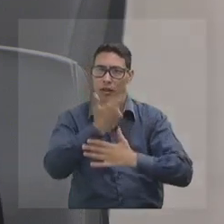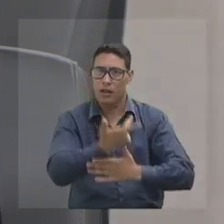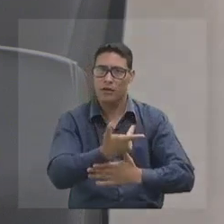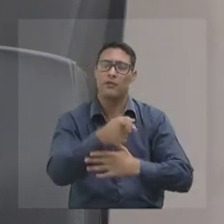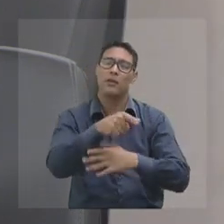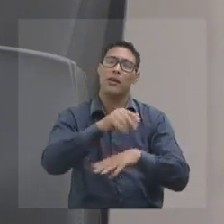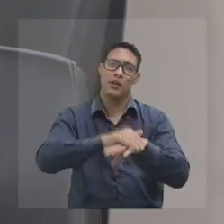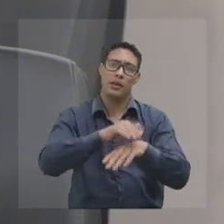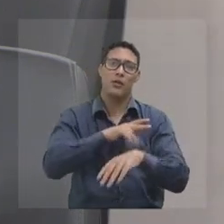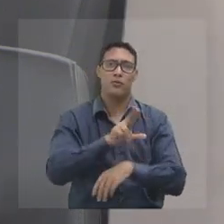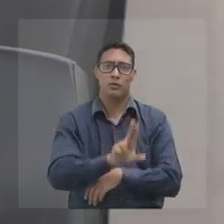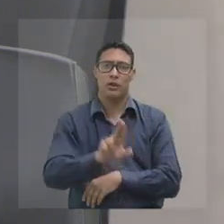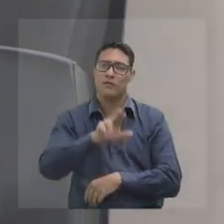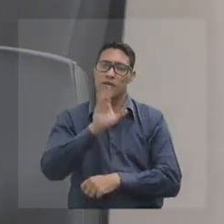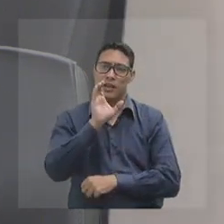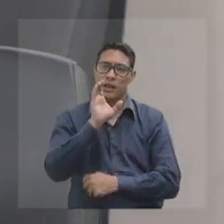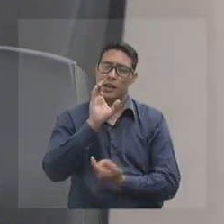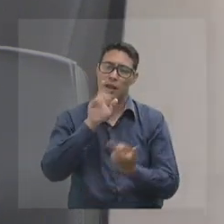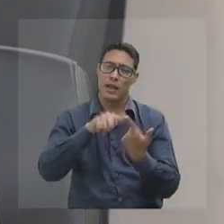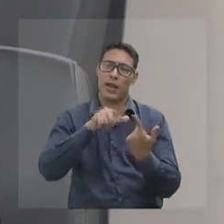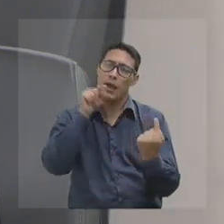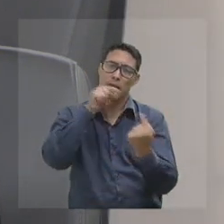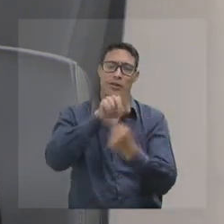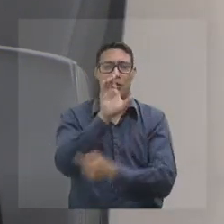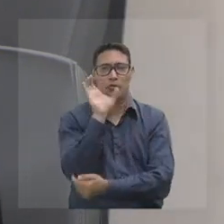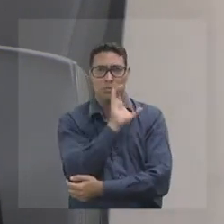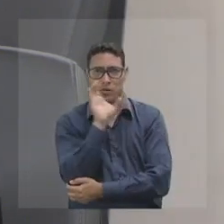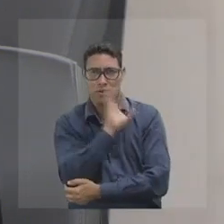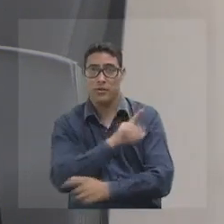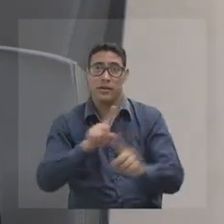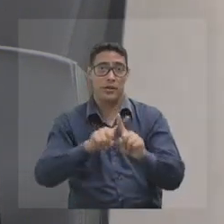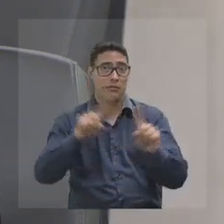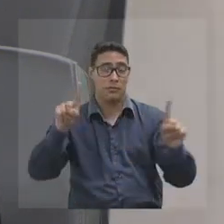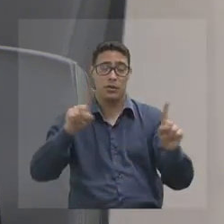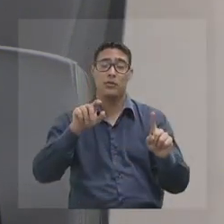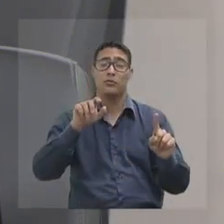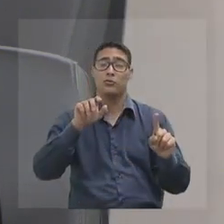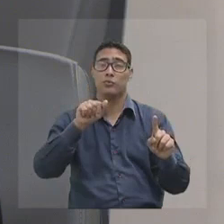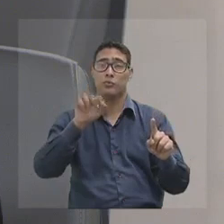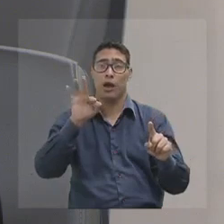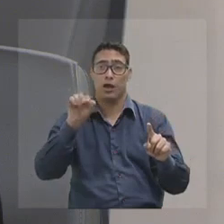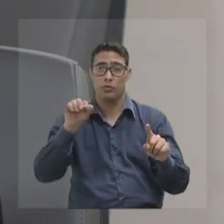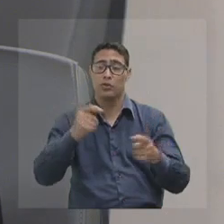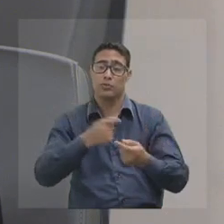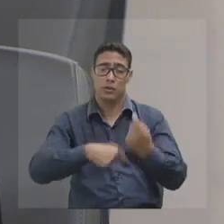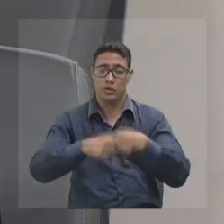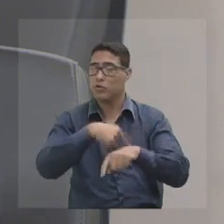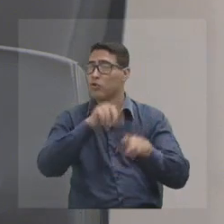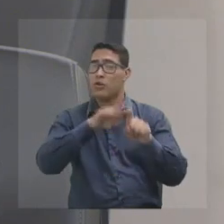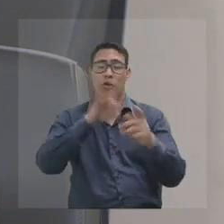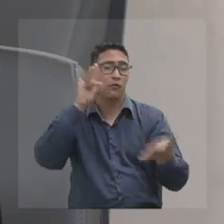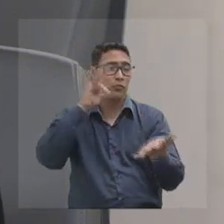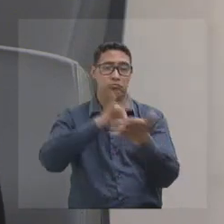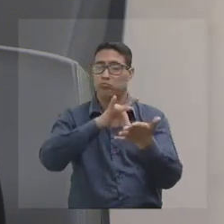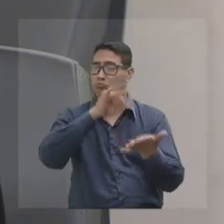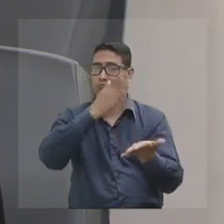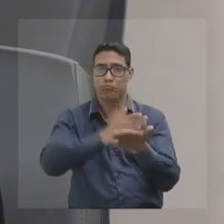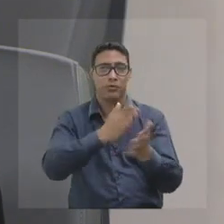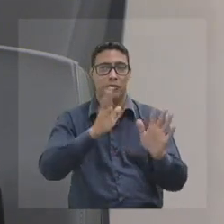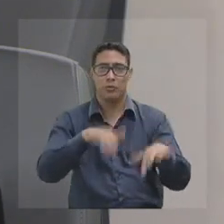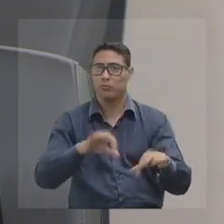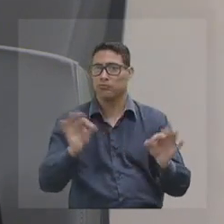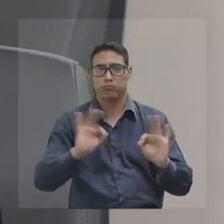por medidas é emergenciais mas mesmo assim o ato administrativo não foi formalizado como deveria ter sido